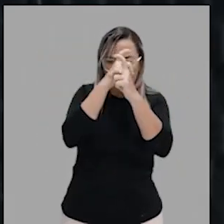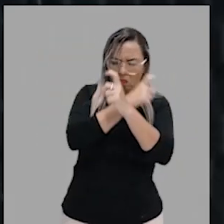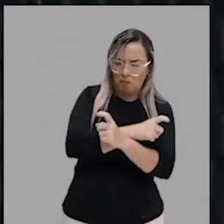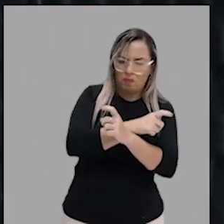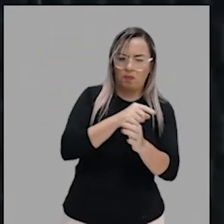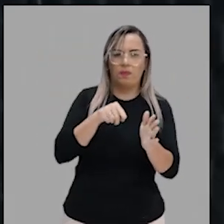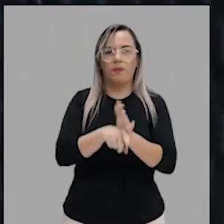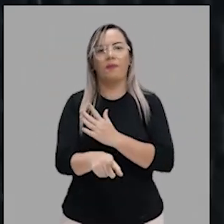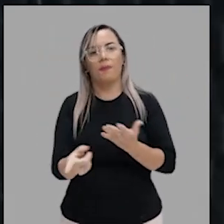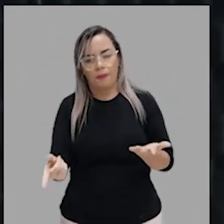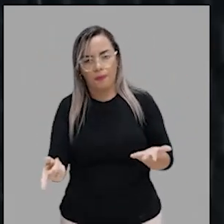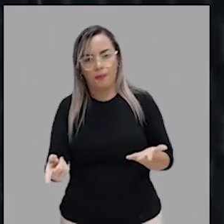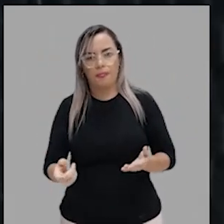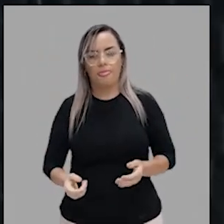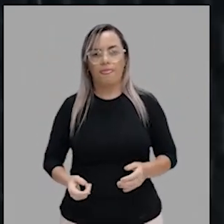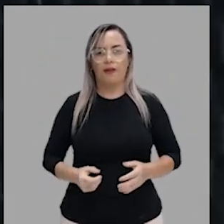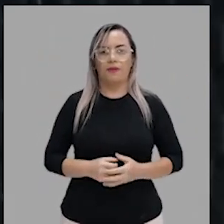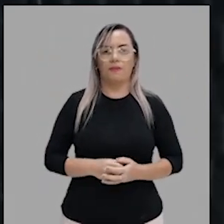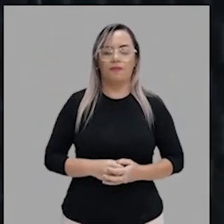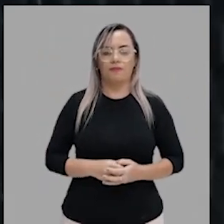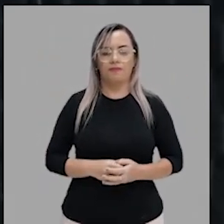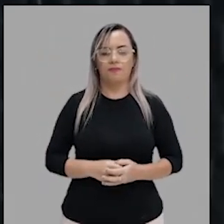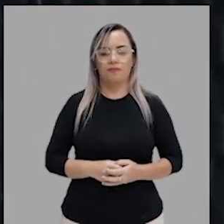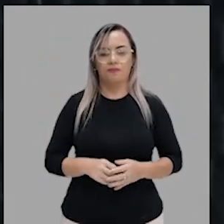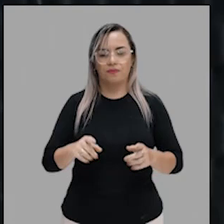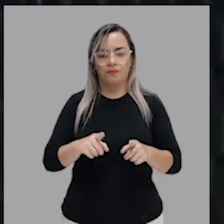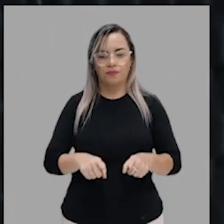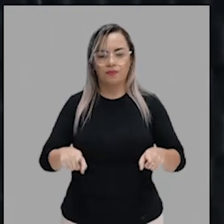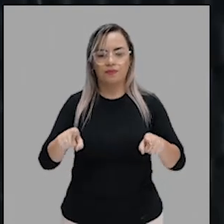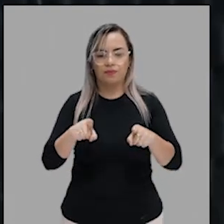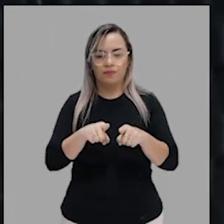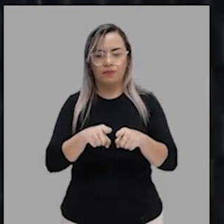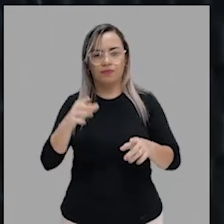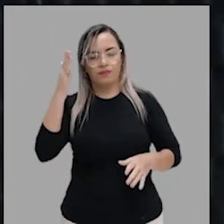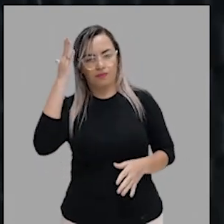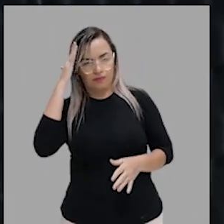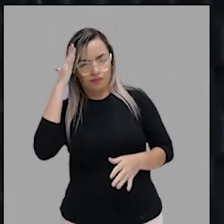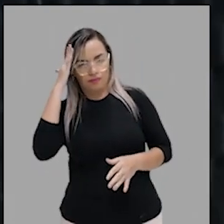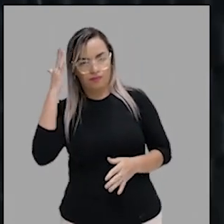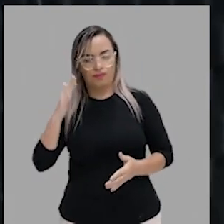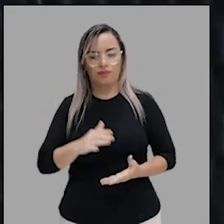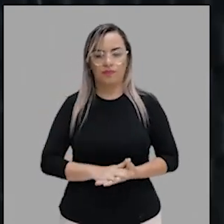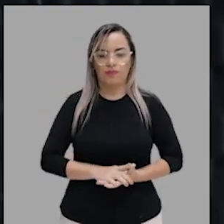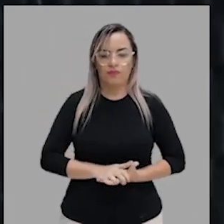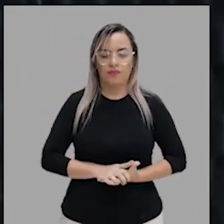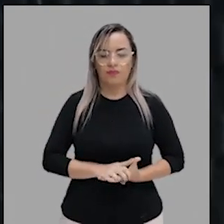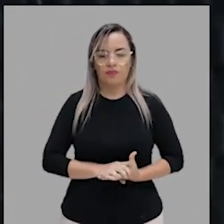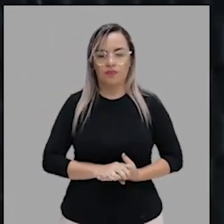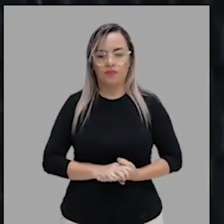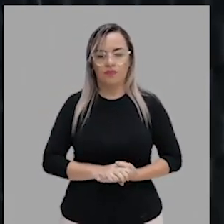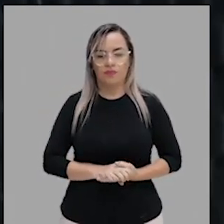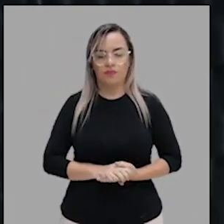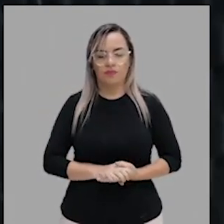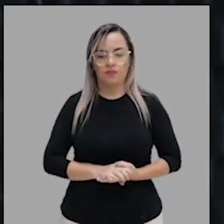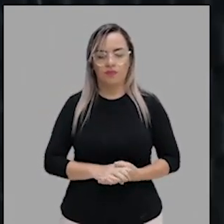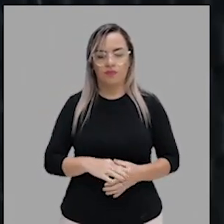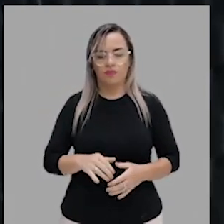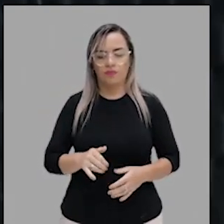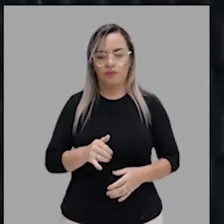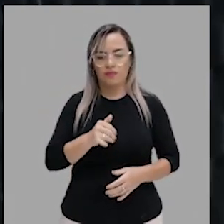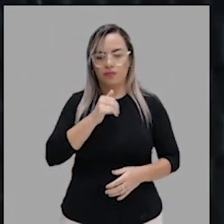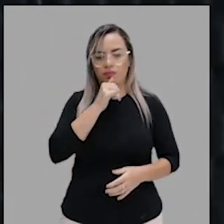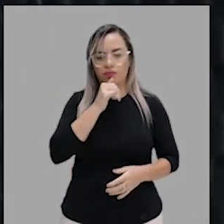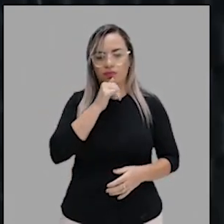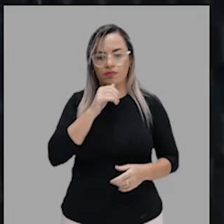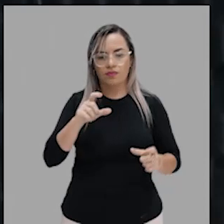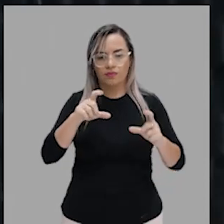e também já posso chamar de uma interjeição. Entendeu? Bom, aqui eu tenho exemplos. Olha, ele não flexiona